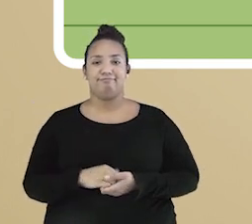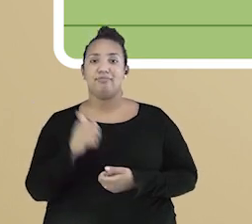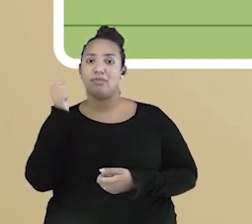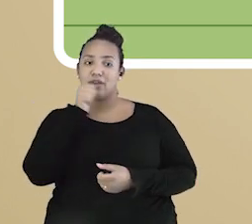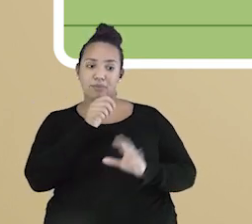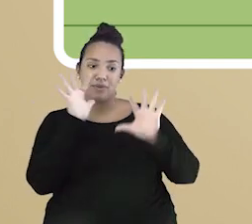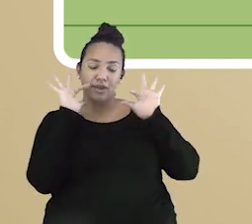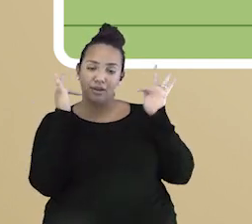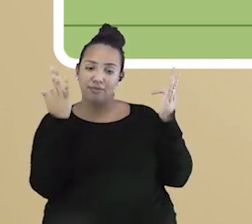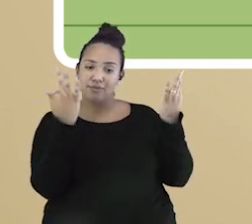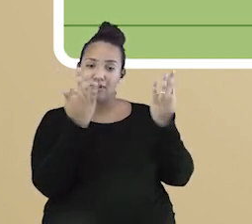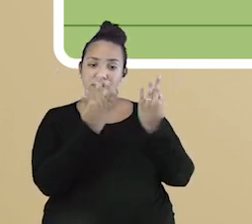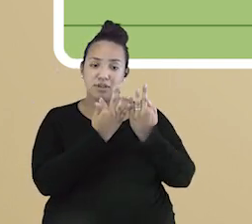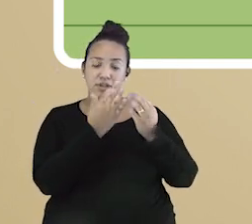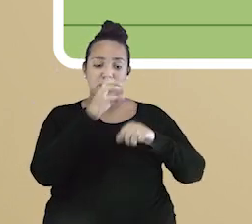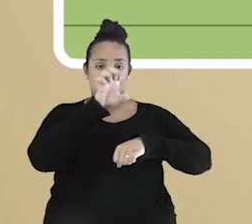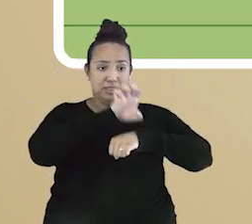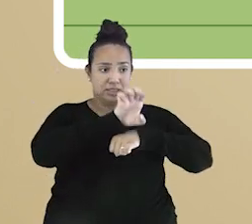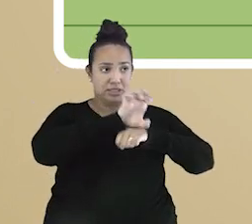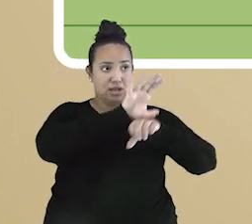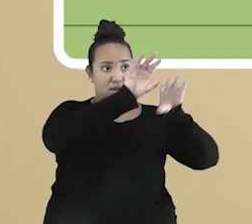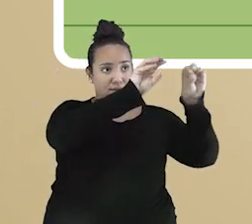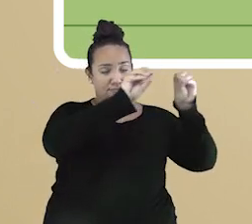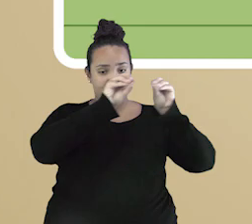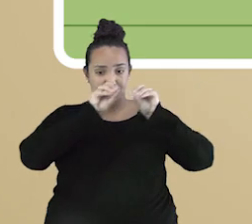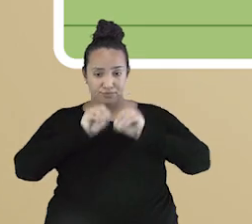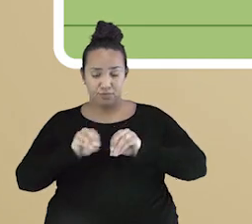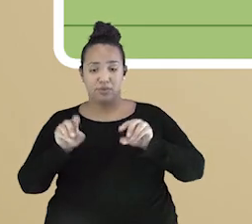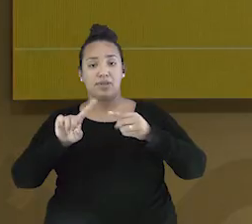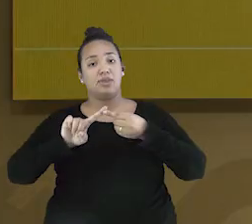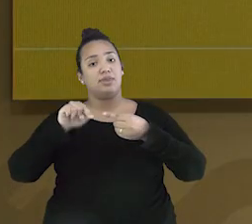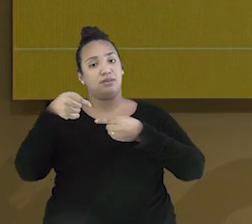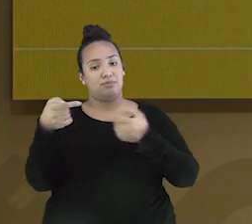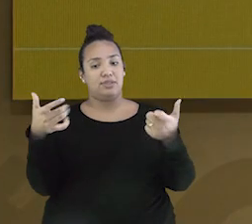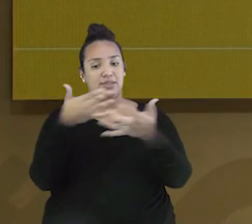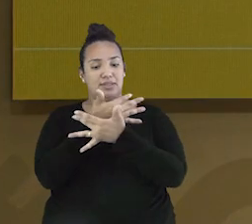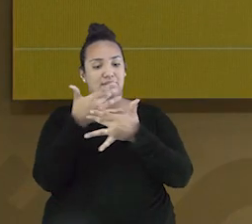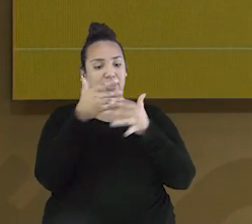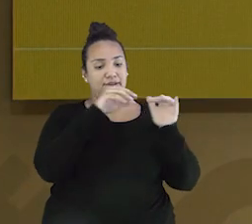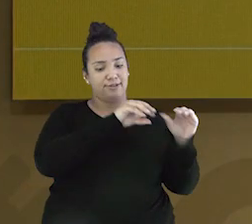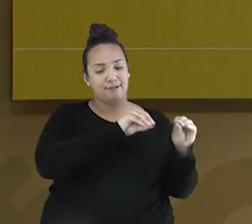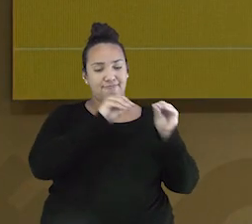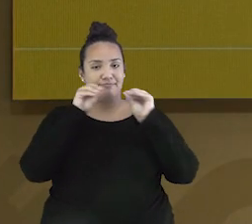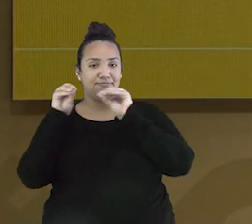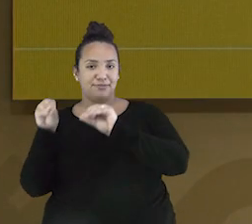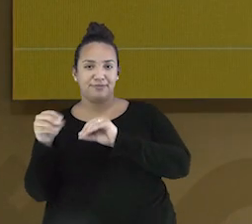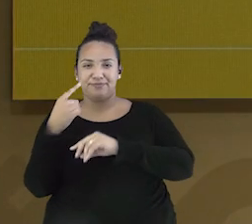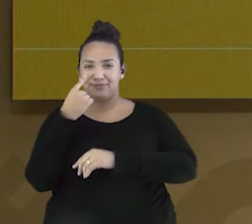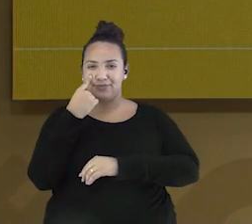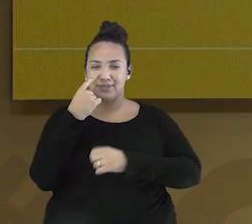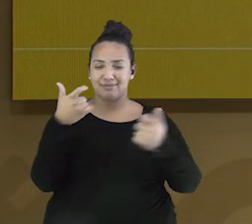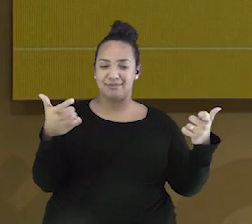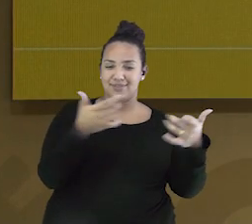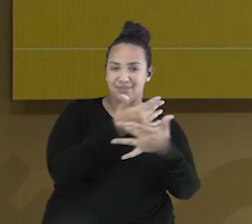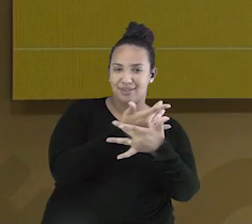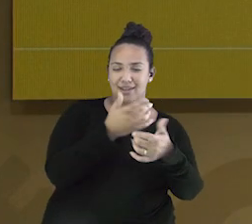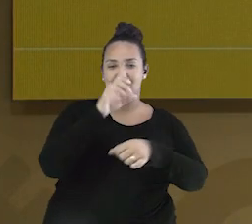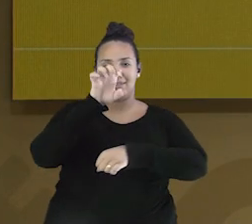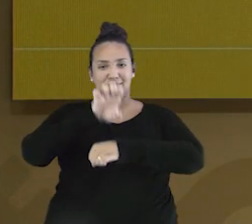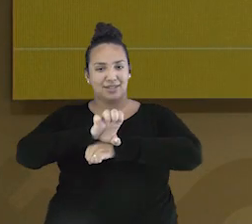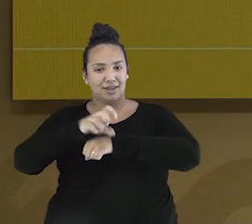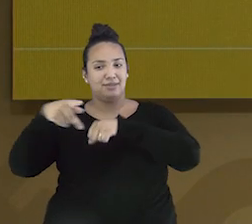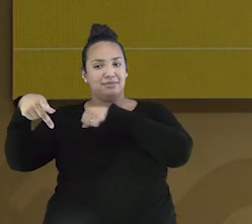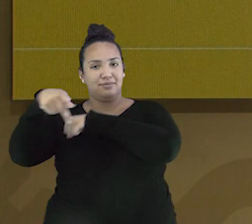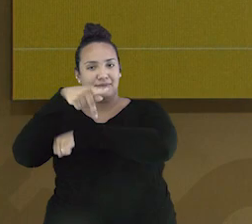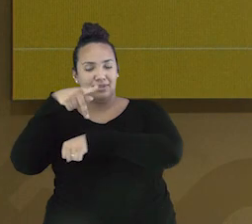e sua família se mudaram de estado e depois de município. Perceberam que as cidades, estados e países